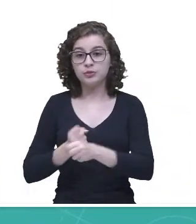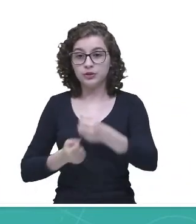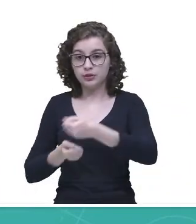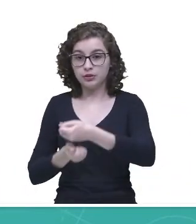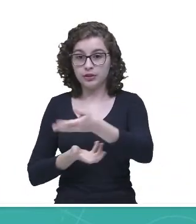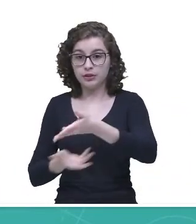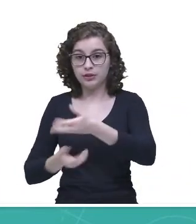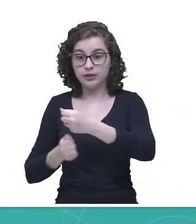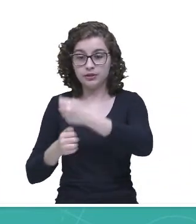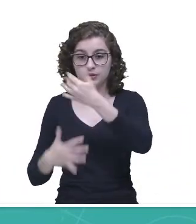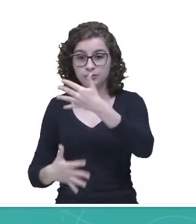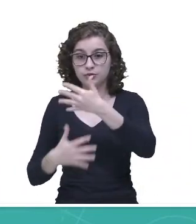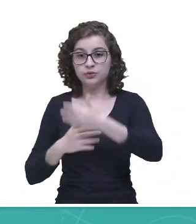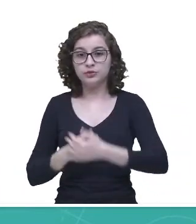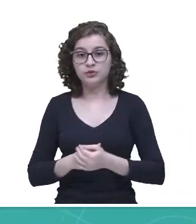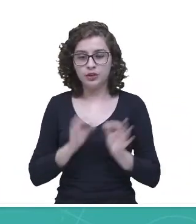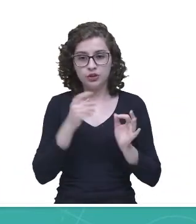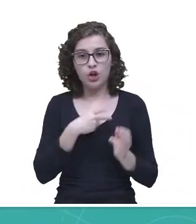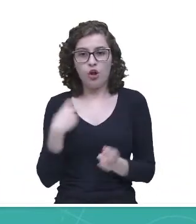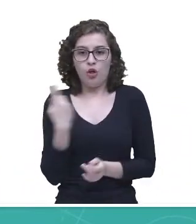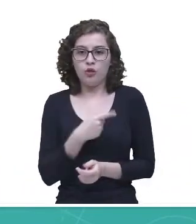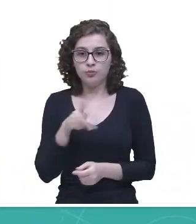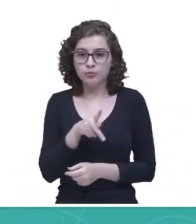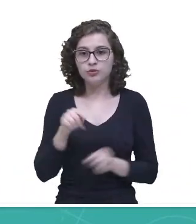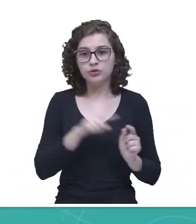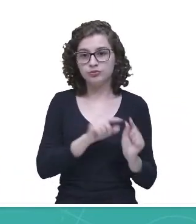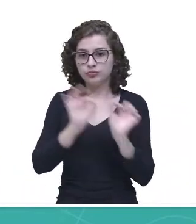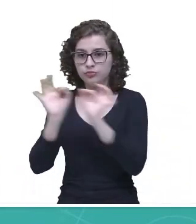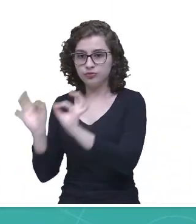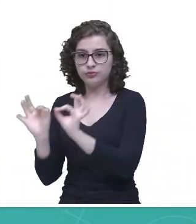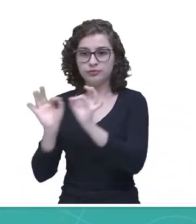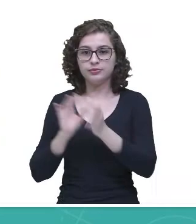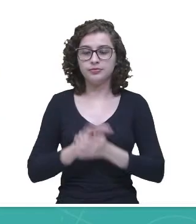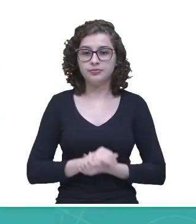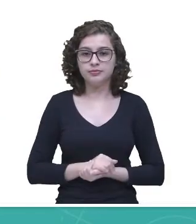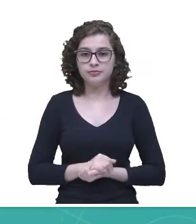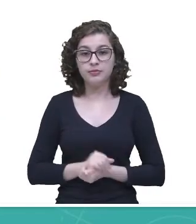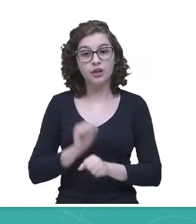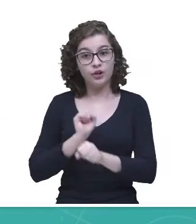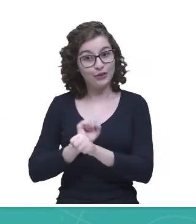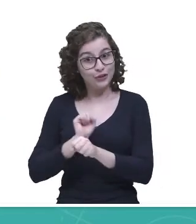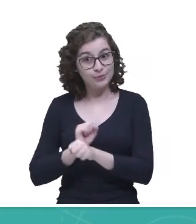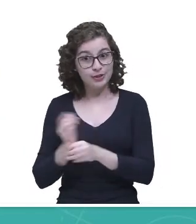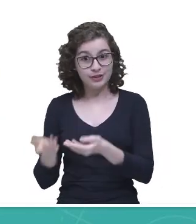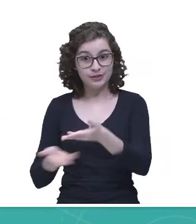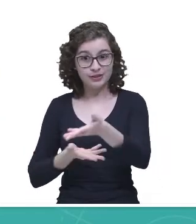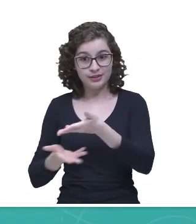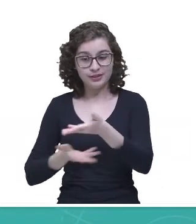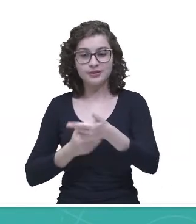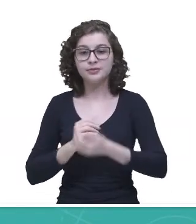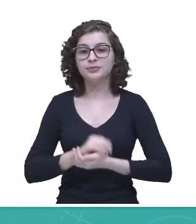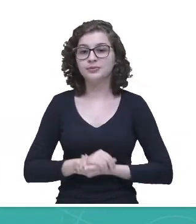a gente está acompanhando aqui as respostas de vocês, tá bom? Então, daqui a pouquinho eu volto e aí a gente faz as correções.